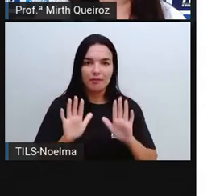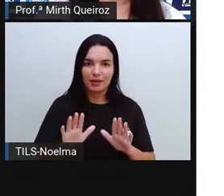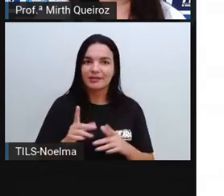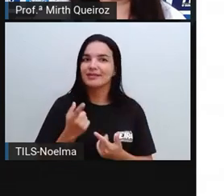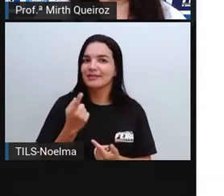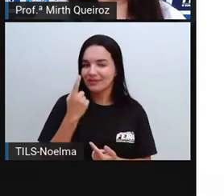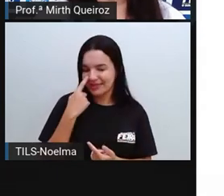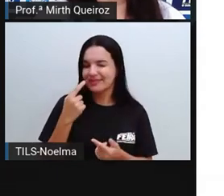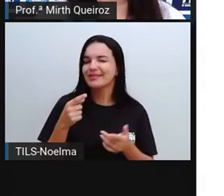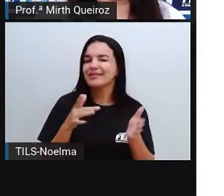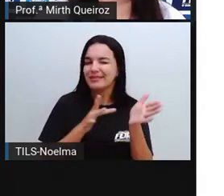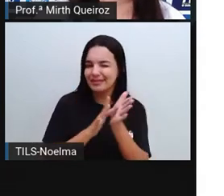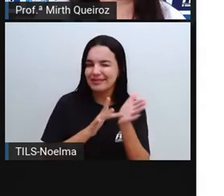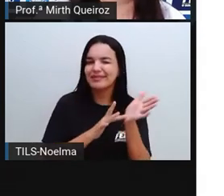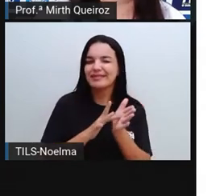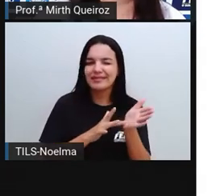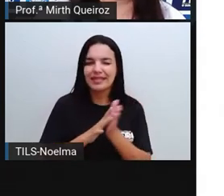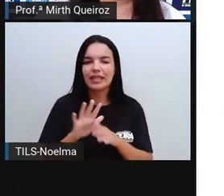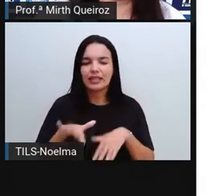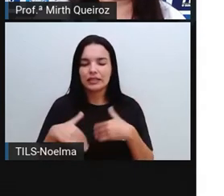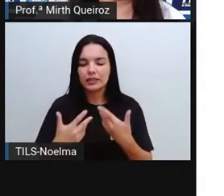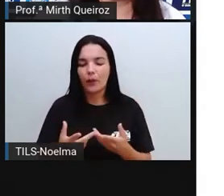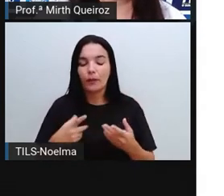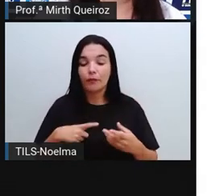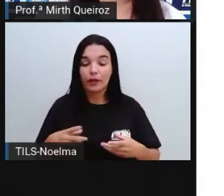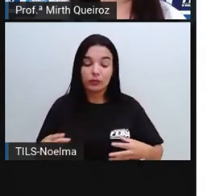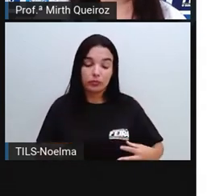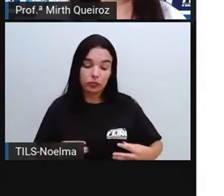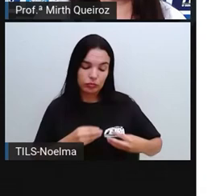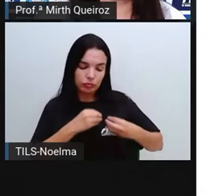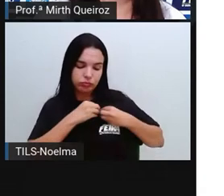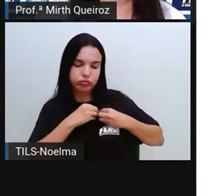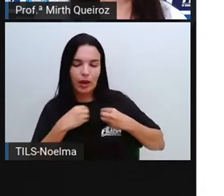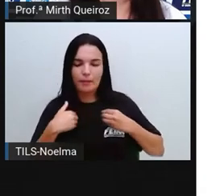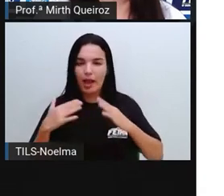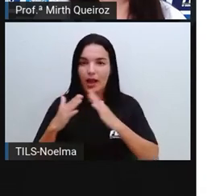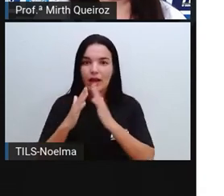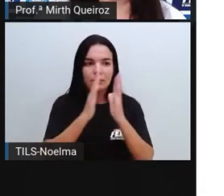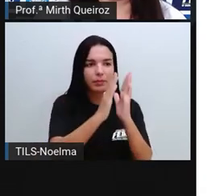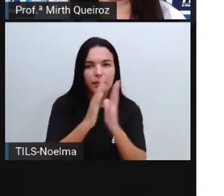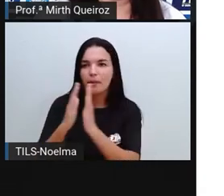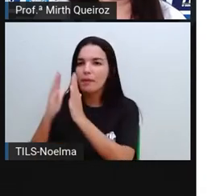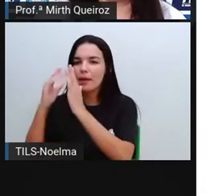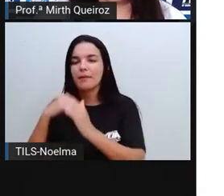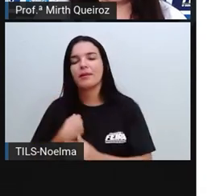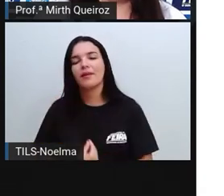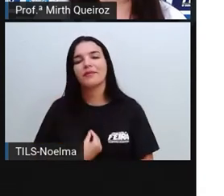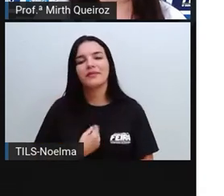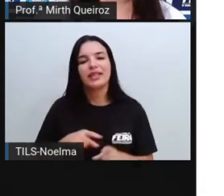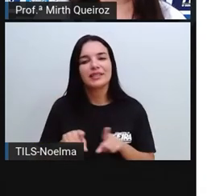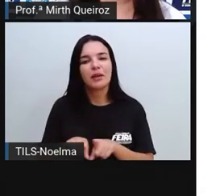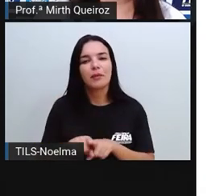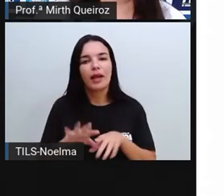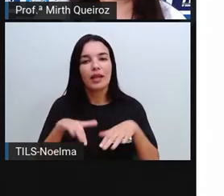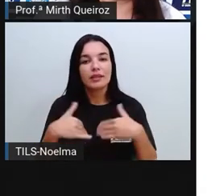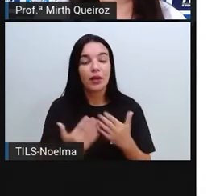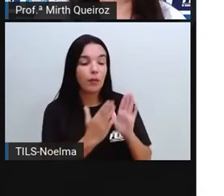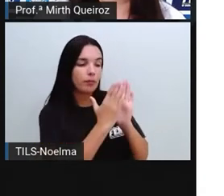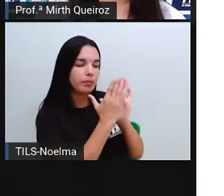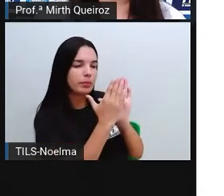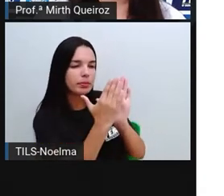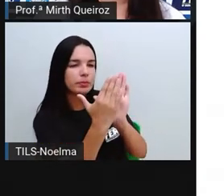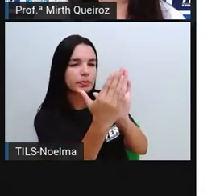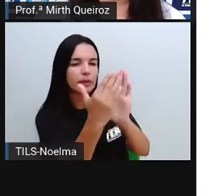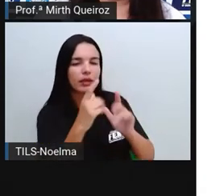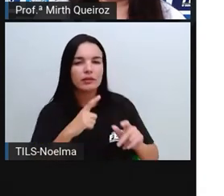leituras foram ocupando espaços cada vez maiores na minha casa e na minha vida. A estante do quartinho